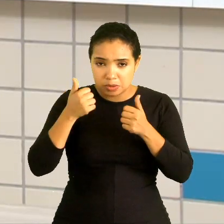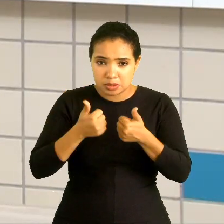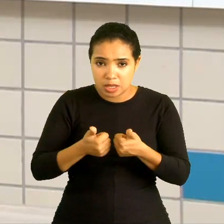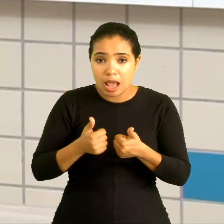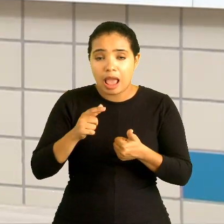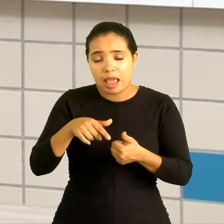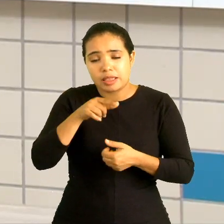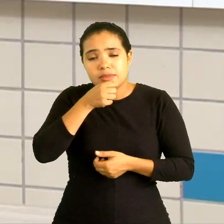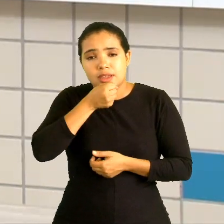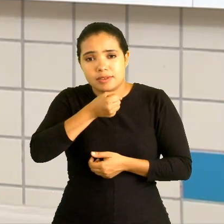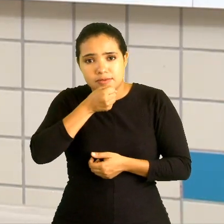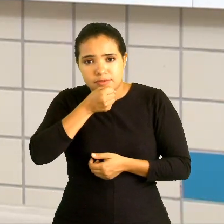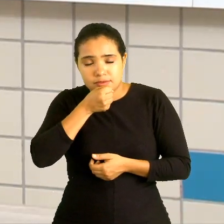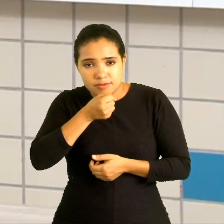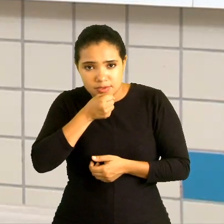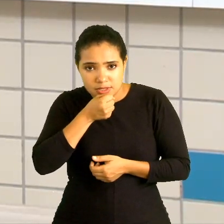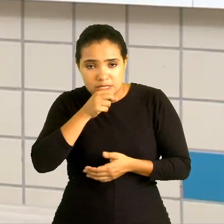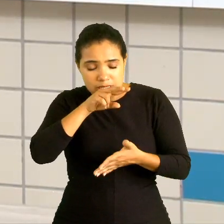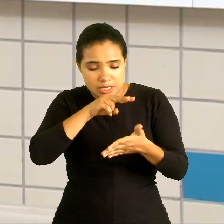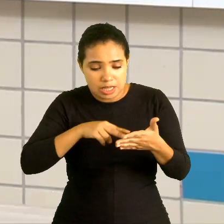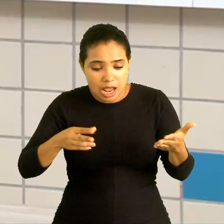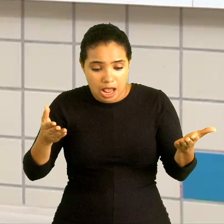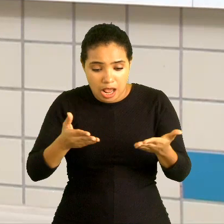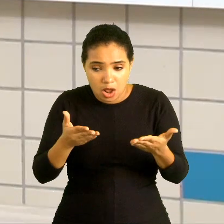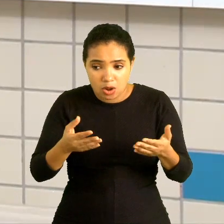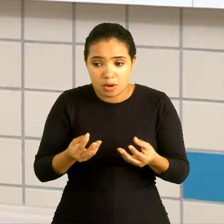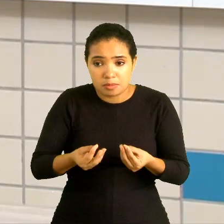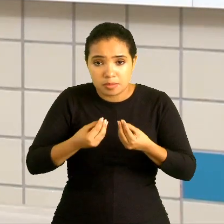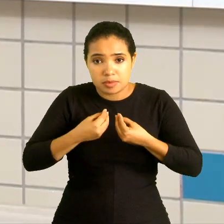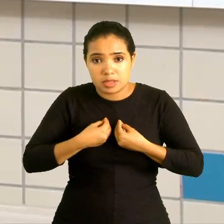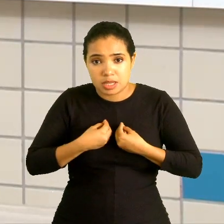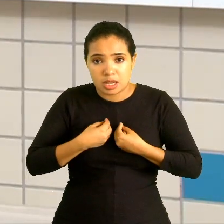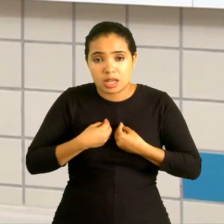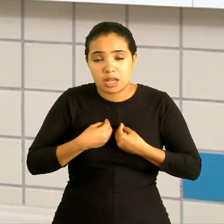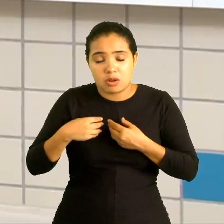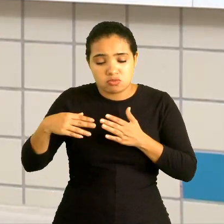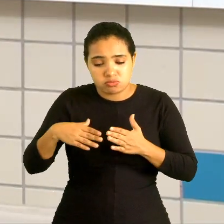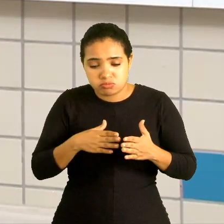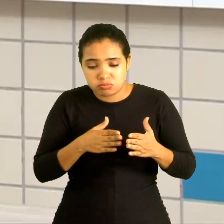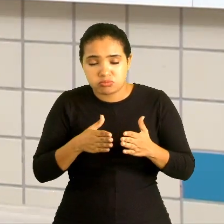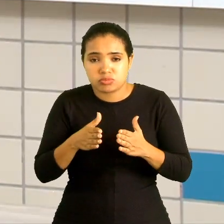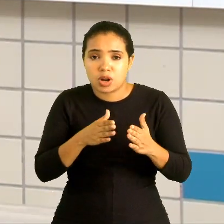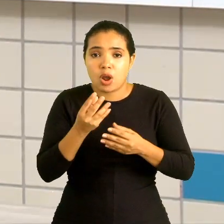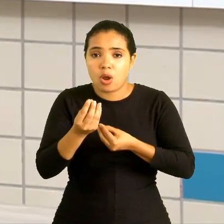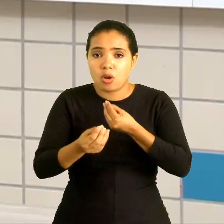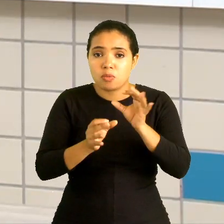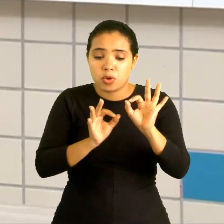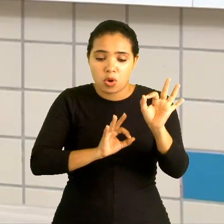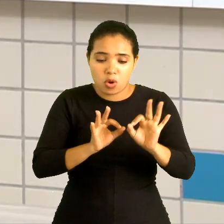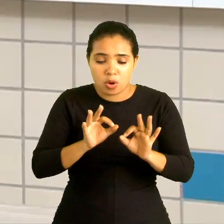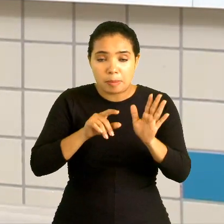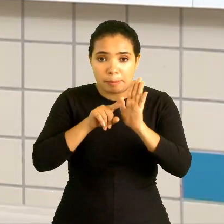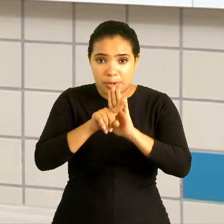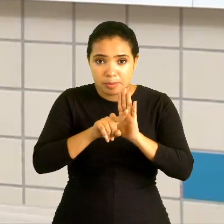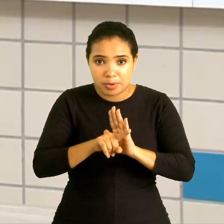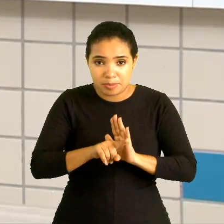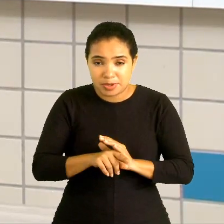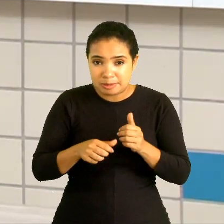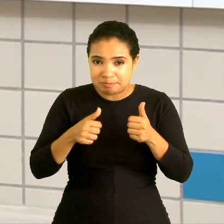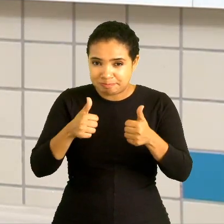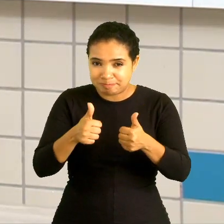essa entrevista que nós acabamos de ler, ela nos dá esse direcionamento de como elaborar essas perguntas.